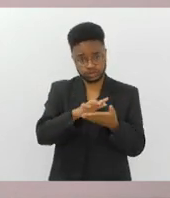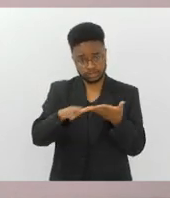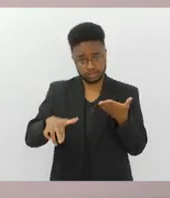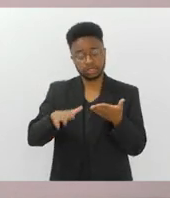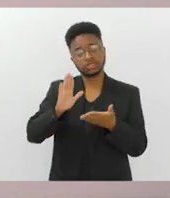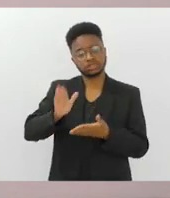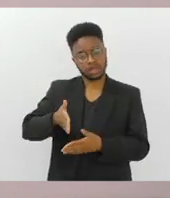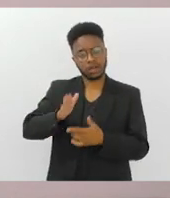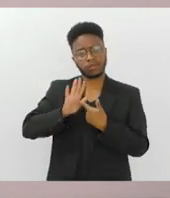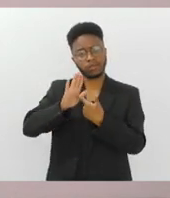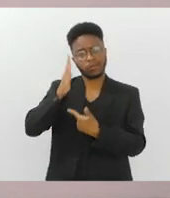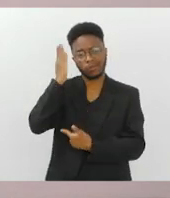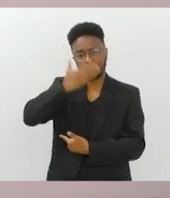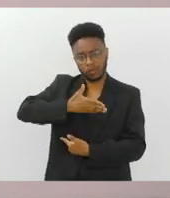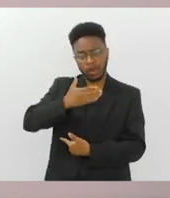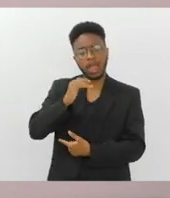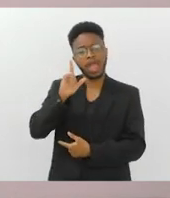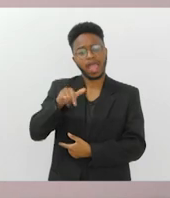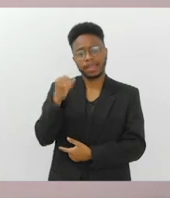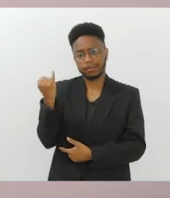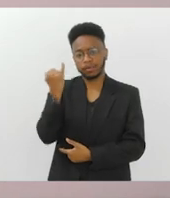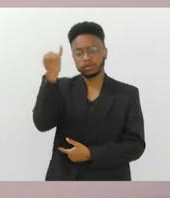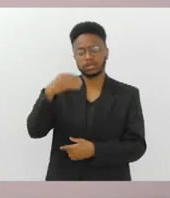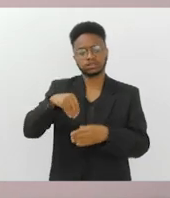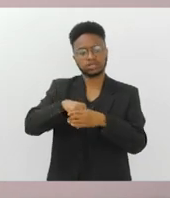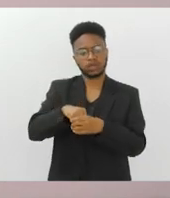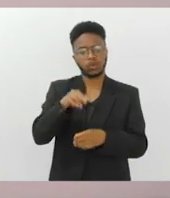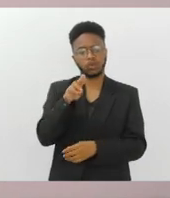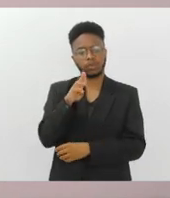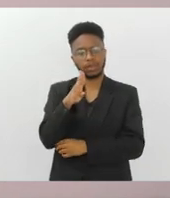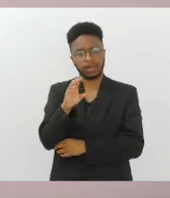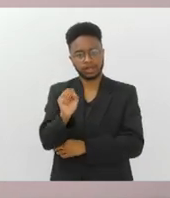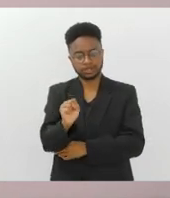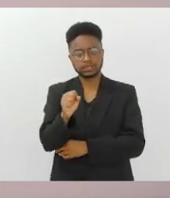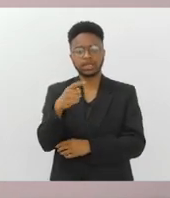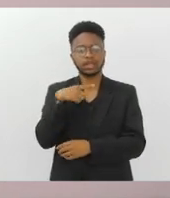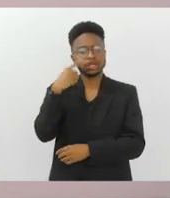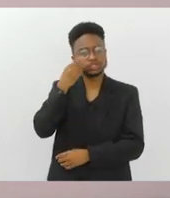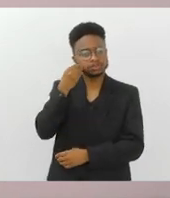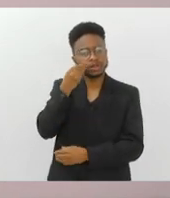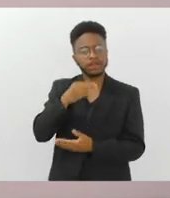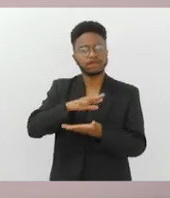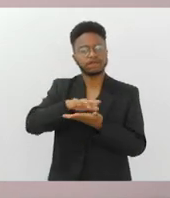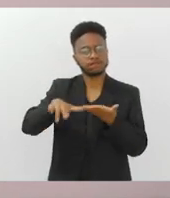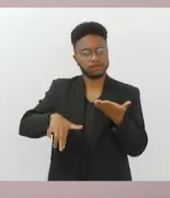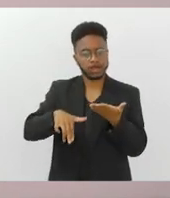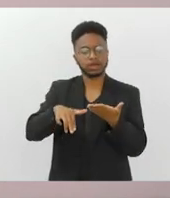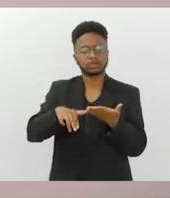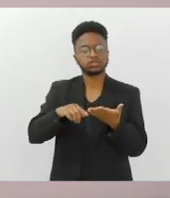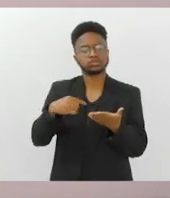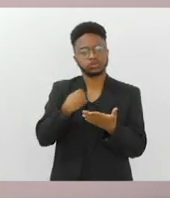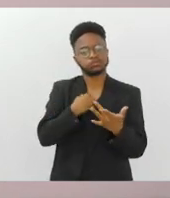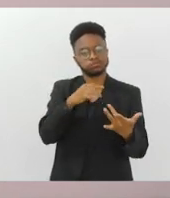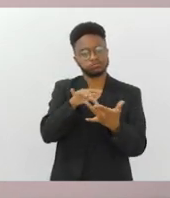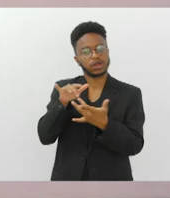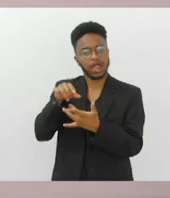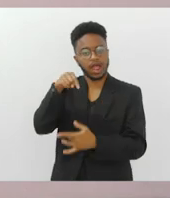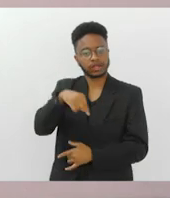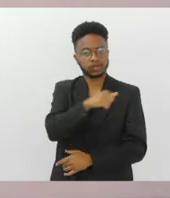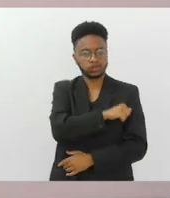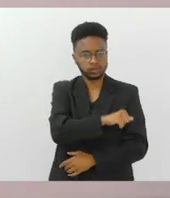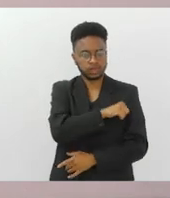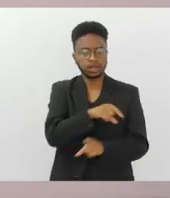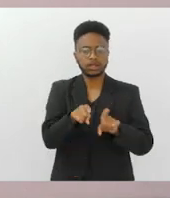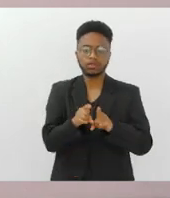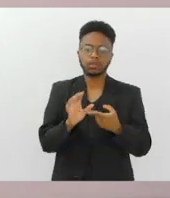que são fundamentais também dentro das unidades básicas de saúde, com diversas experiências que já existiram nesse sentido aqui no Rio,